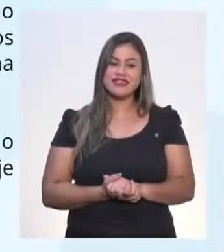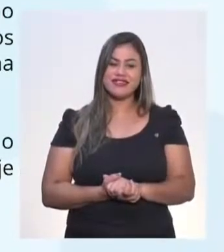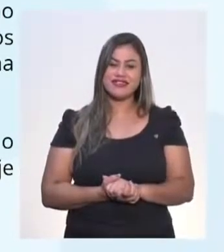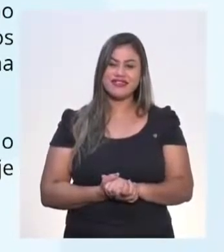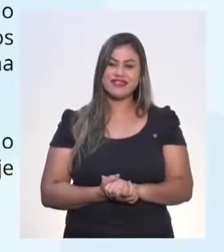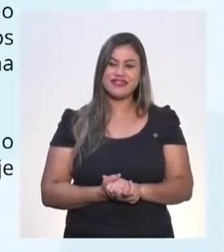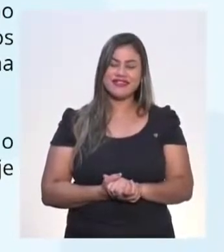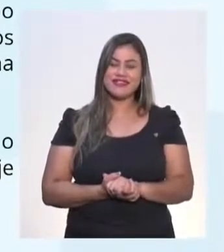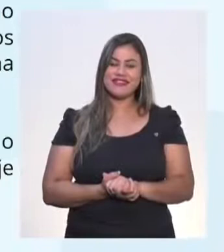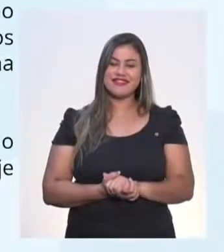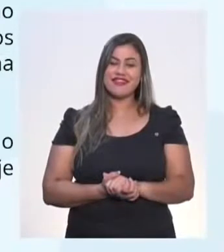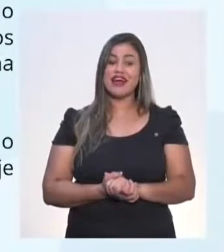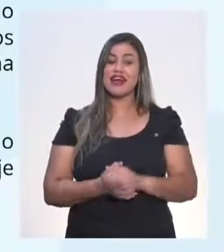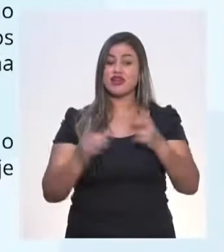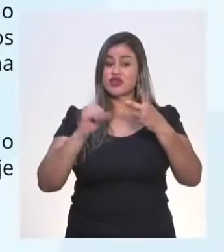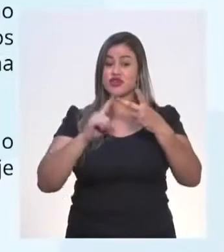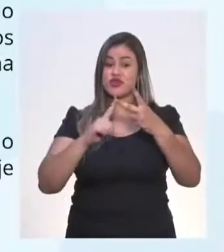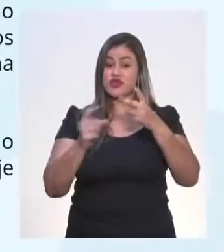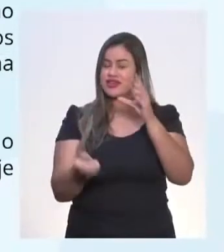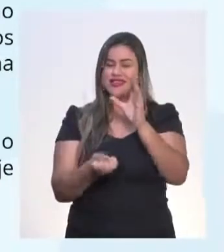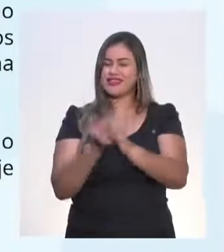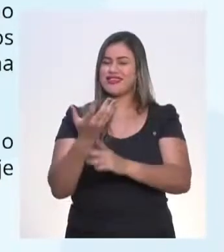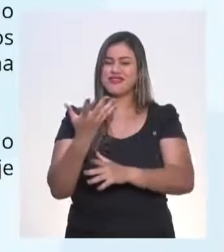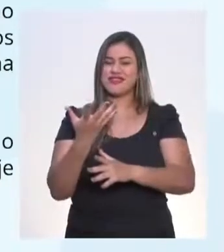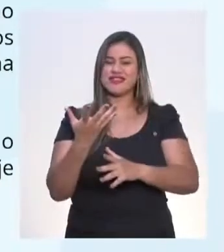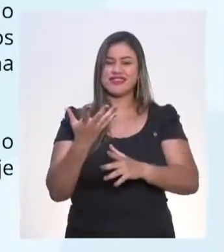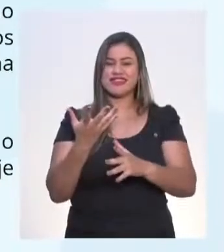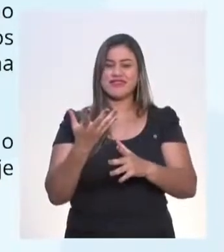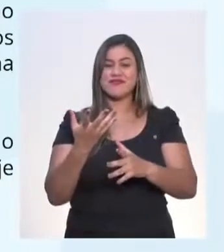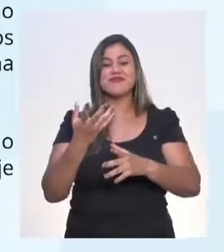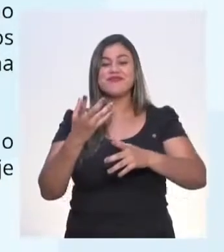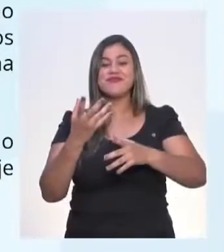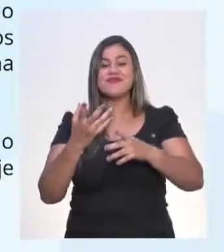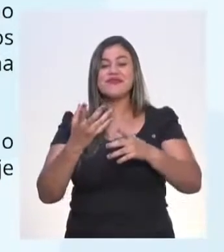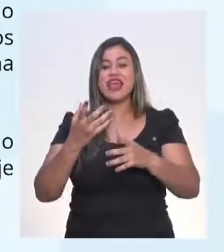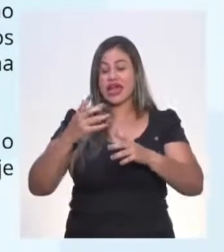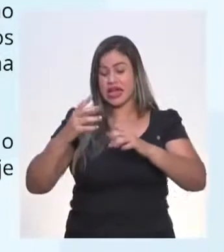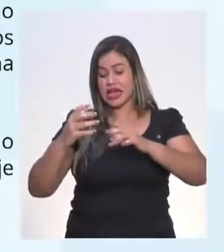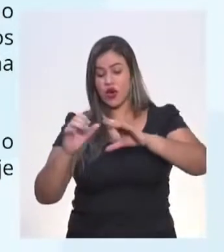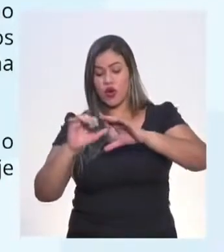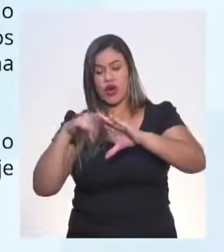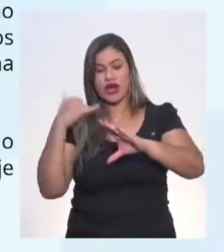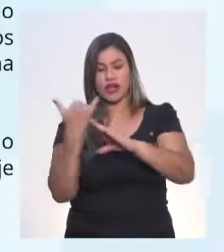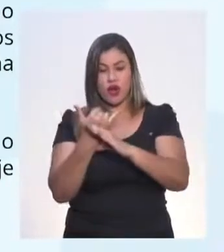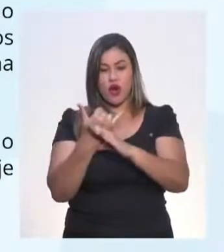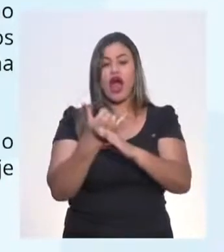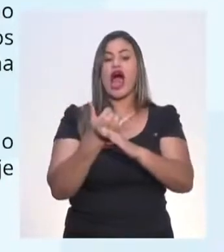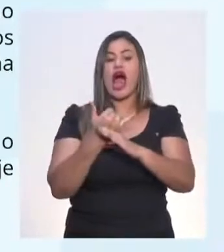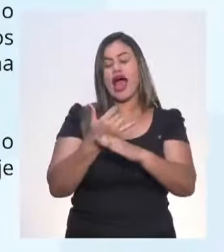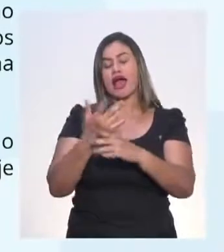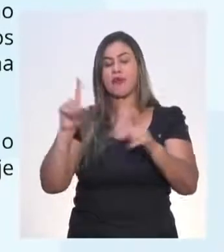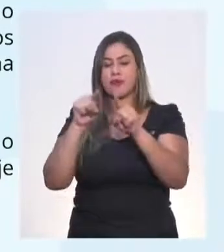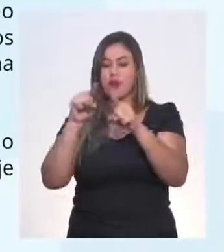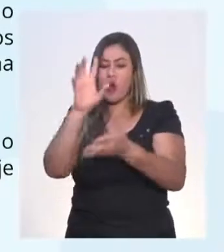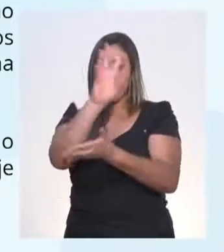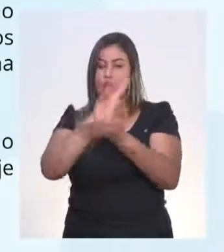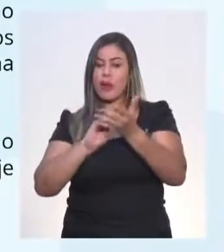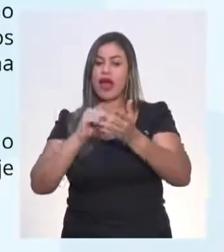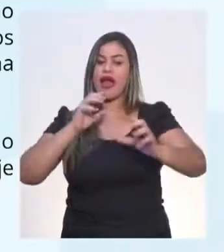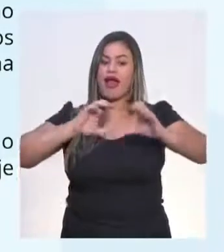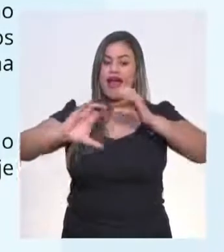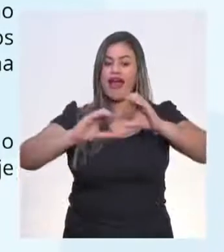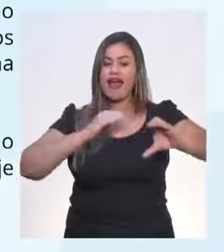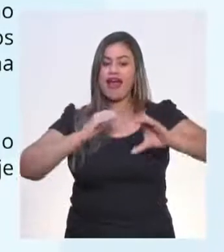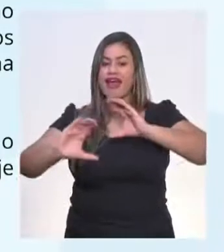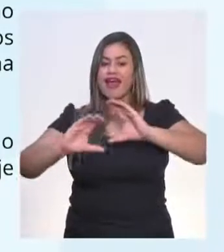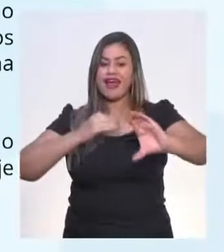você iniciou sua carreira criando o seu próprio canal no YouTube onde cantava versões cover de músicas de vários